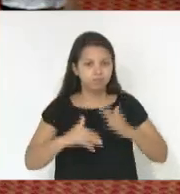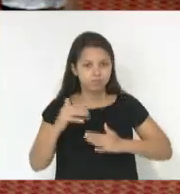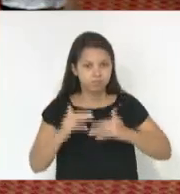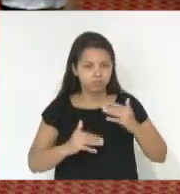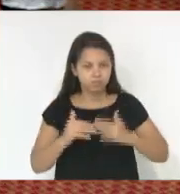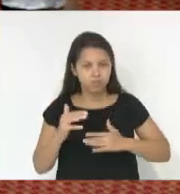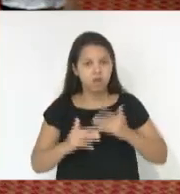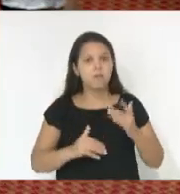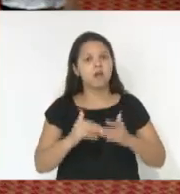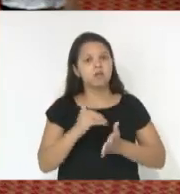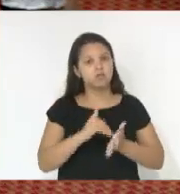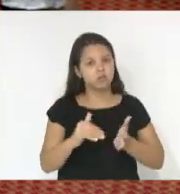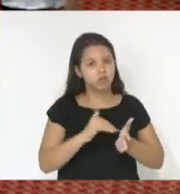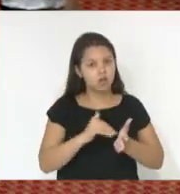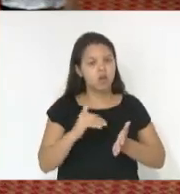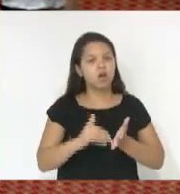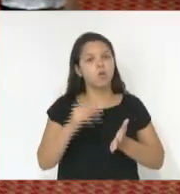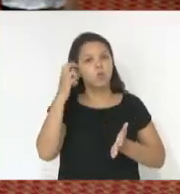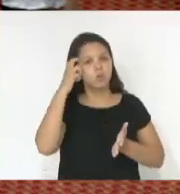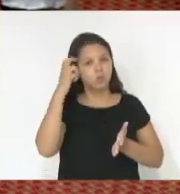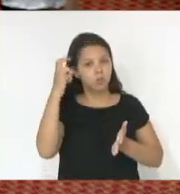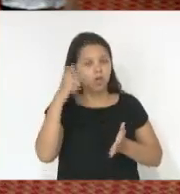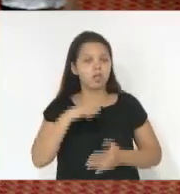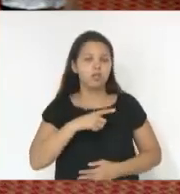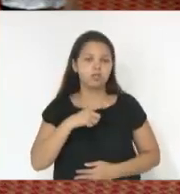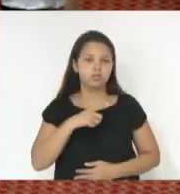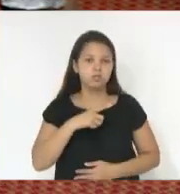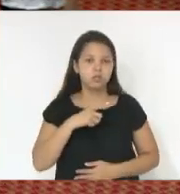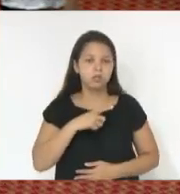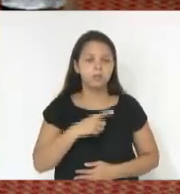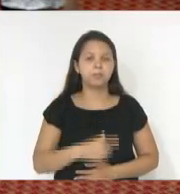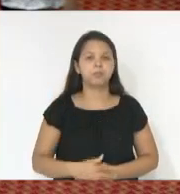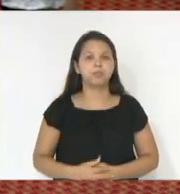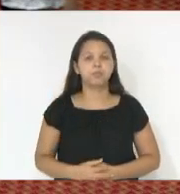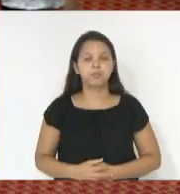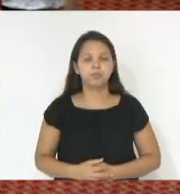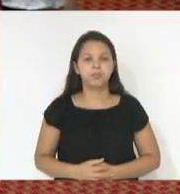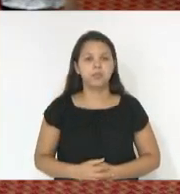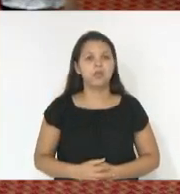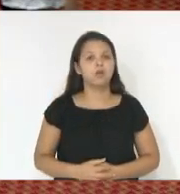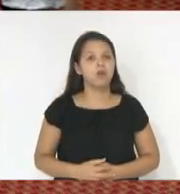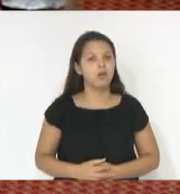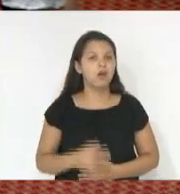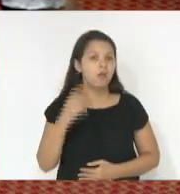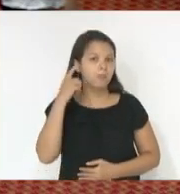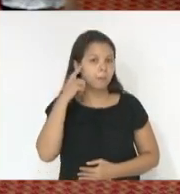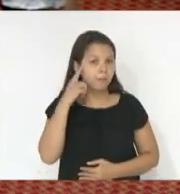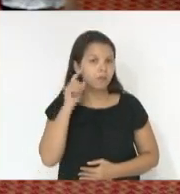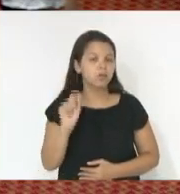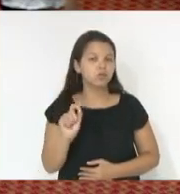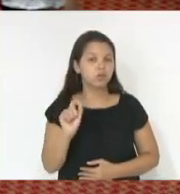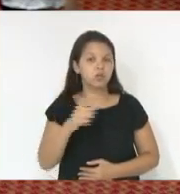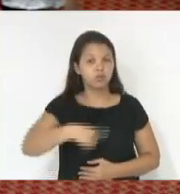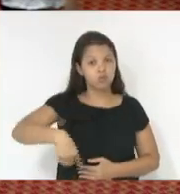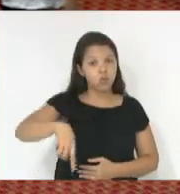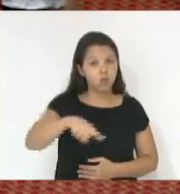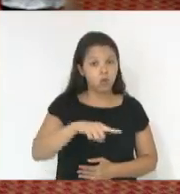do conhecimento do secretário Paulo Ili, e acho que